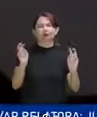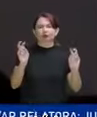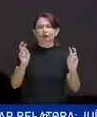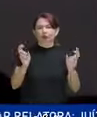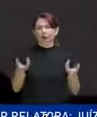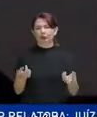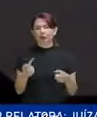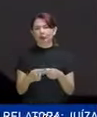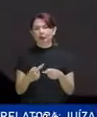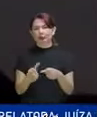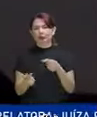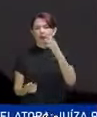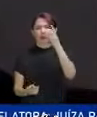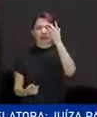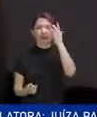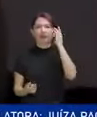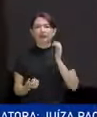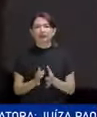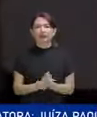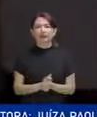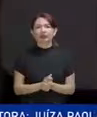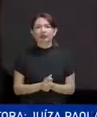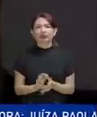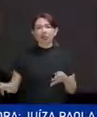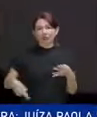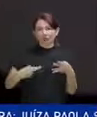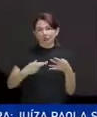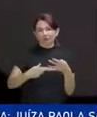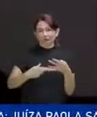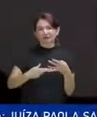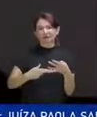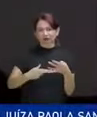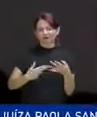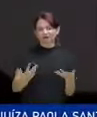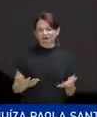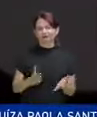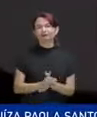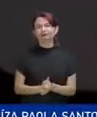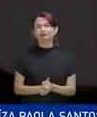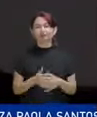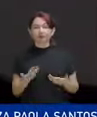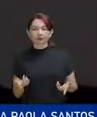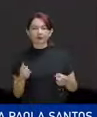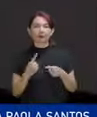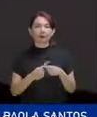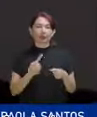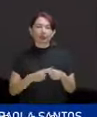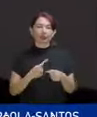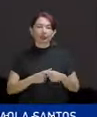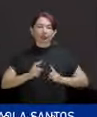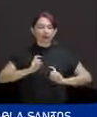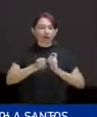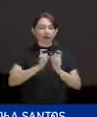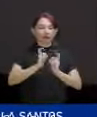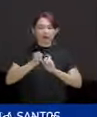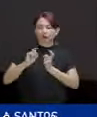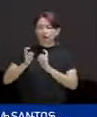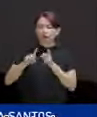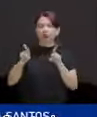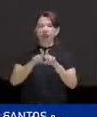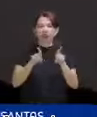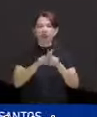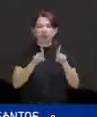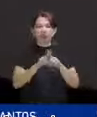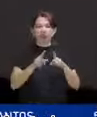matéria para fim de interposição de recurso à instância superior, visto que a questão debatida foi